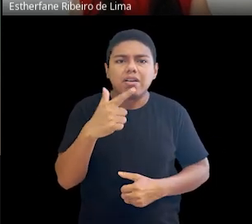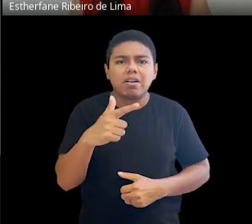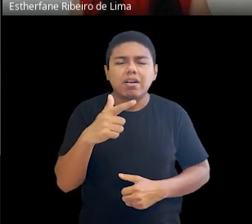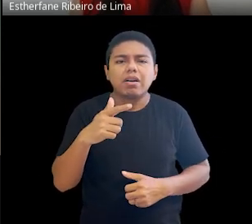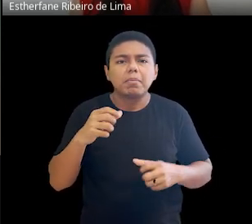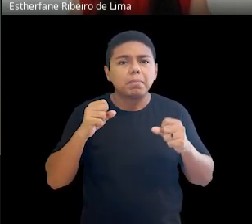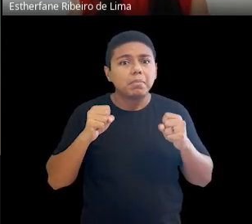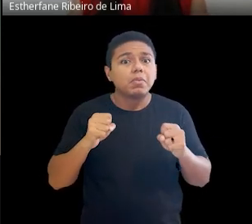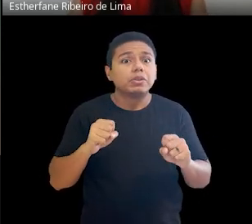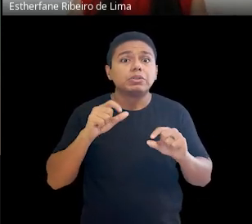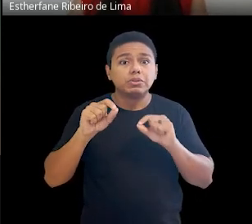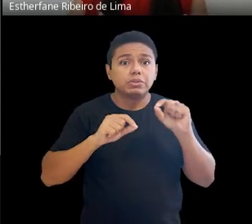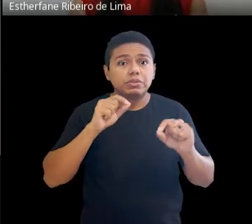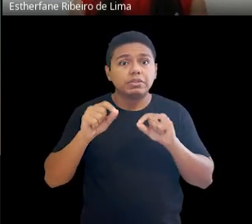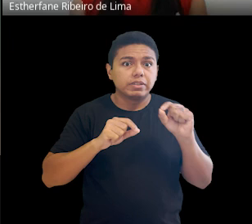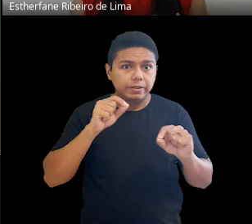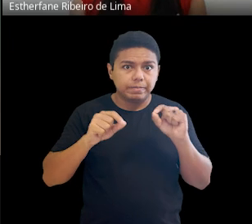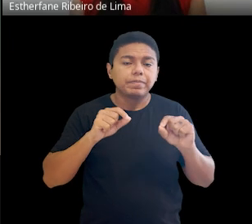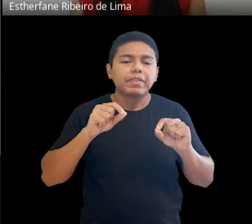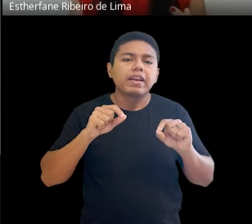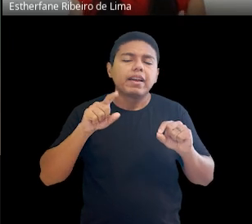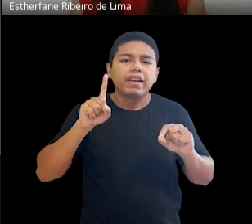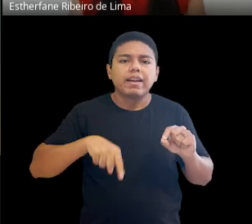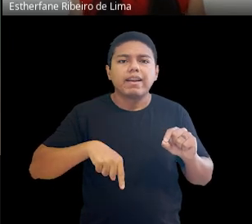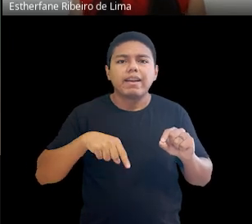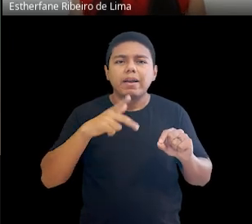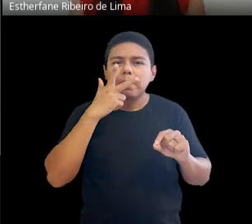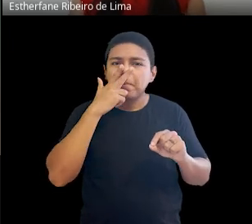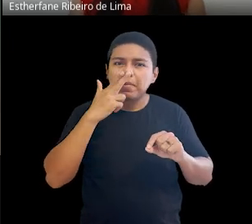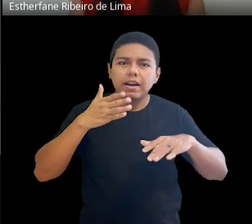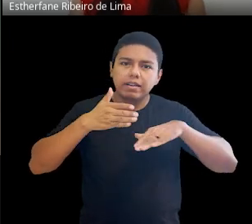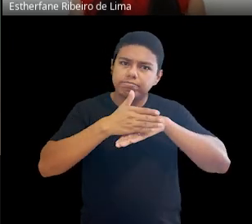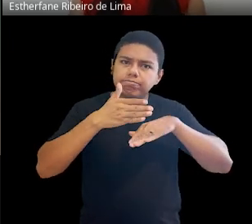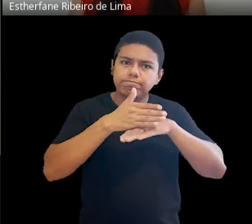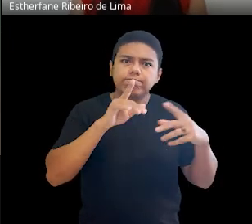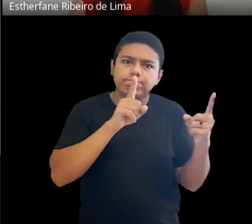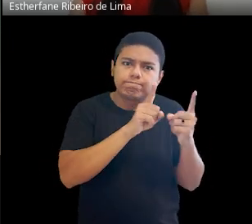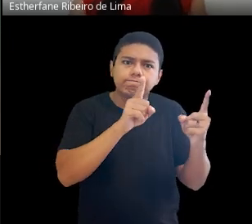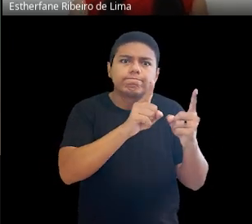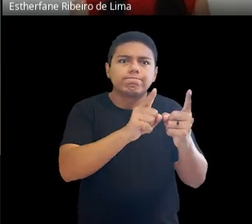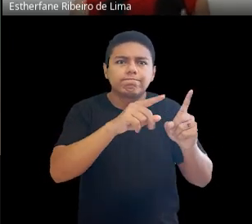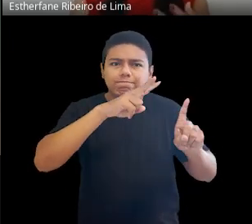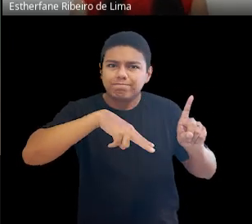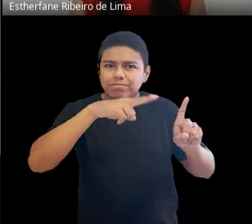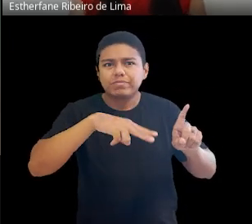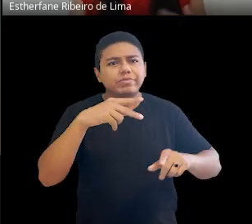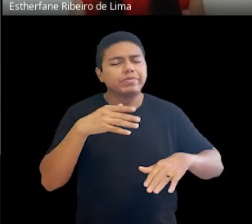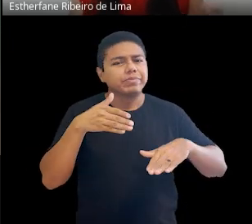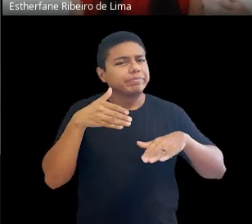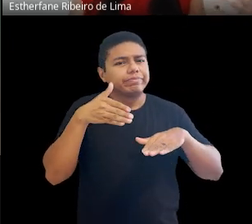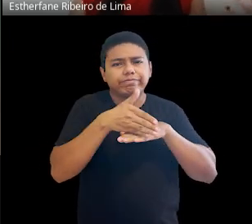possuem um maior déficit nessa questão de adesão das consultas pré-natal. E principalmente pessoas